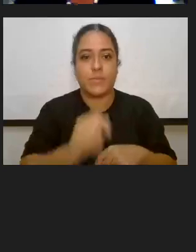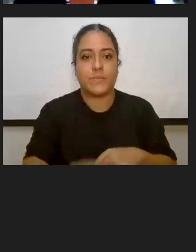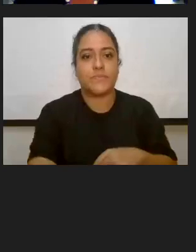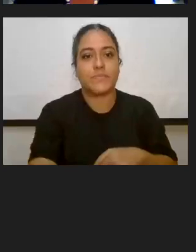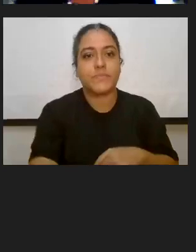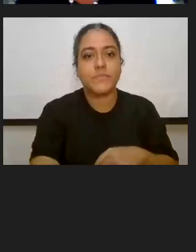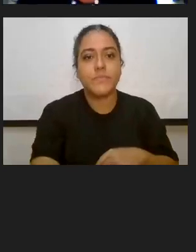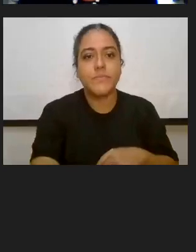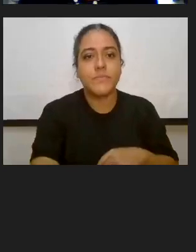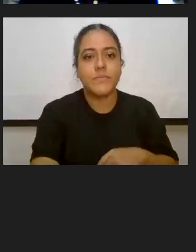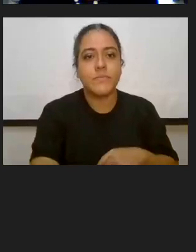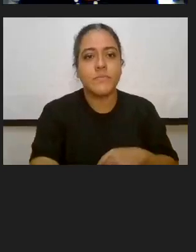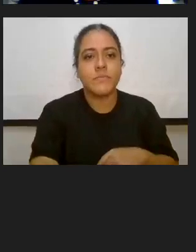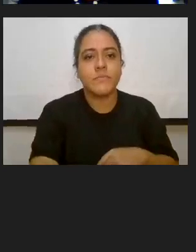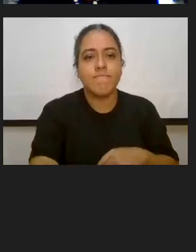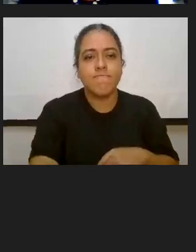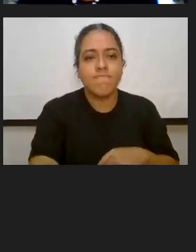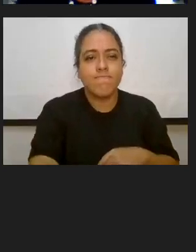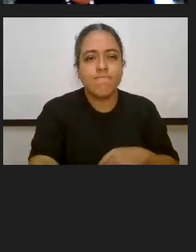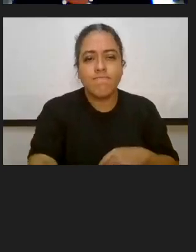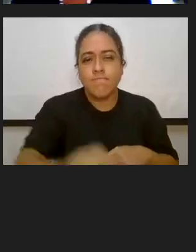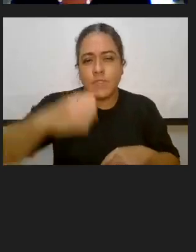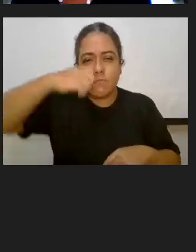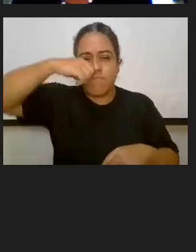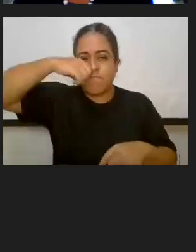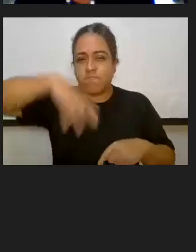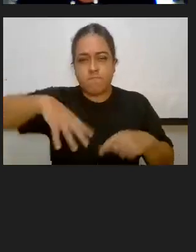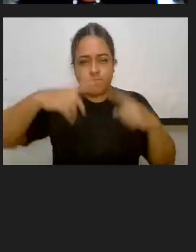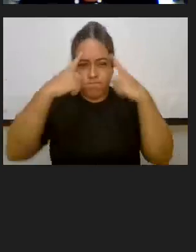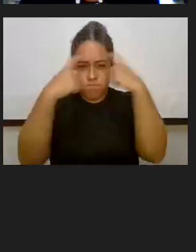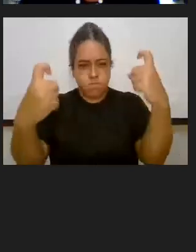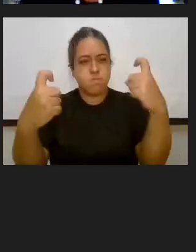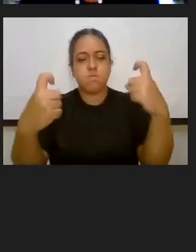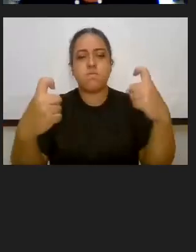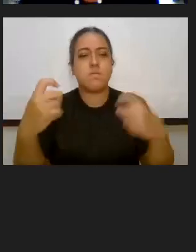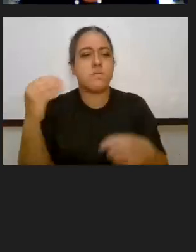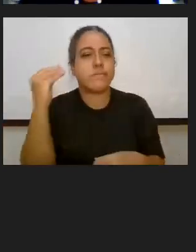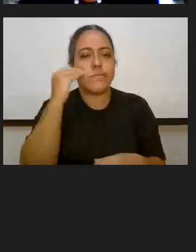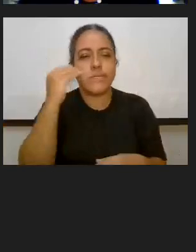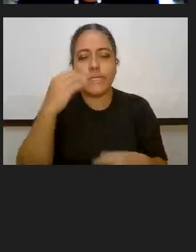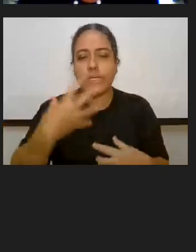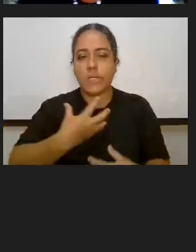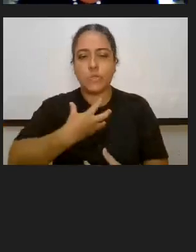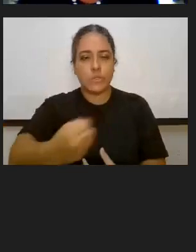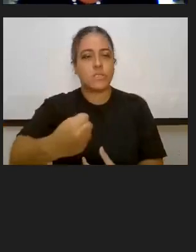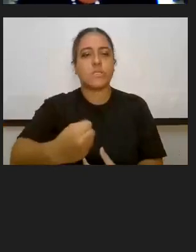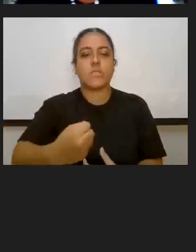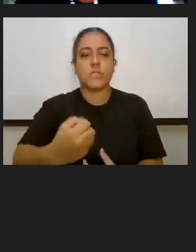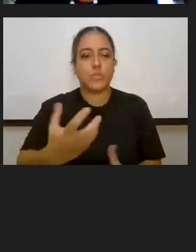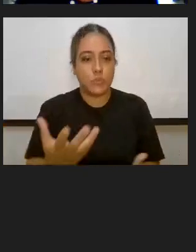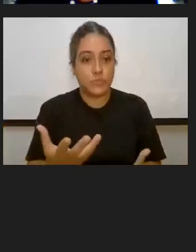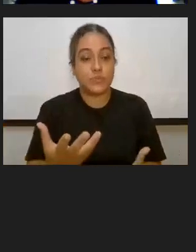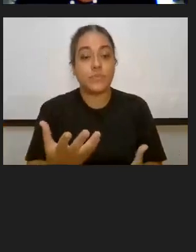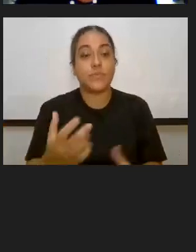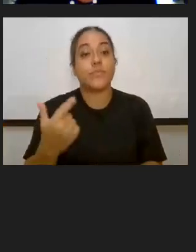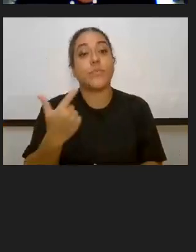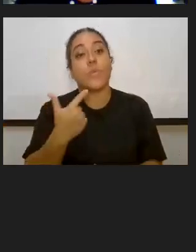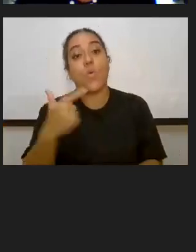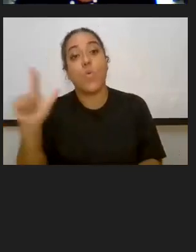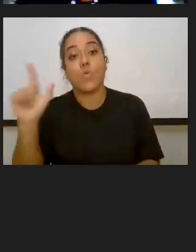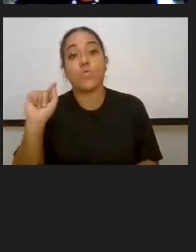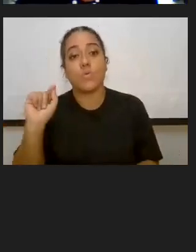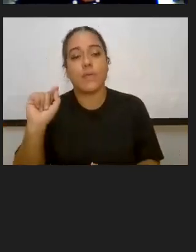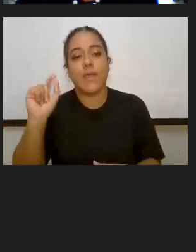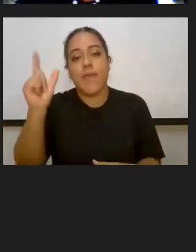ataques de fúria, tentativa de suicídio. E o outro, que são esses alívios